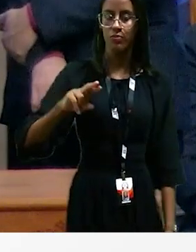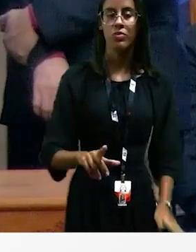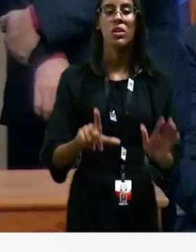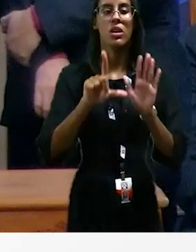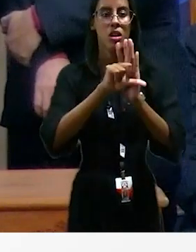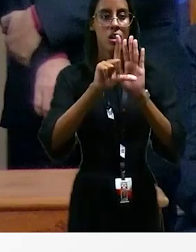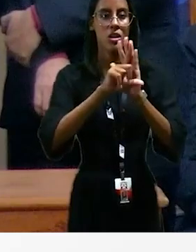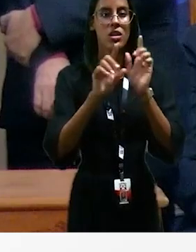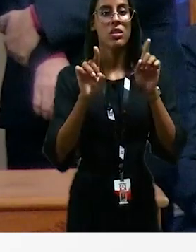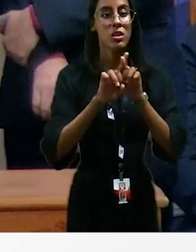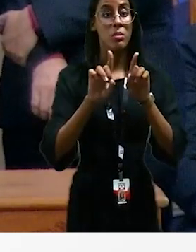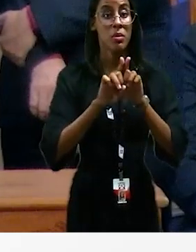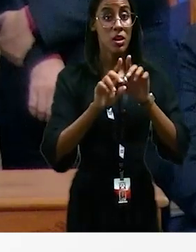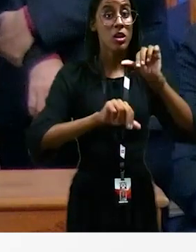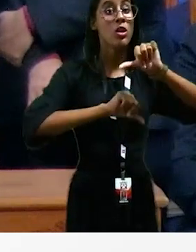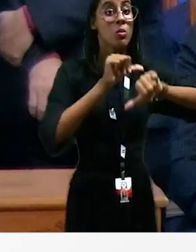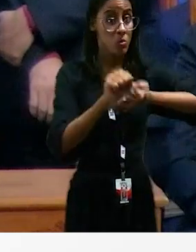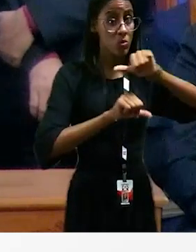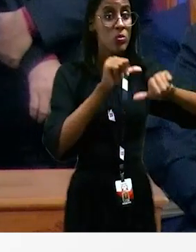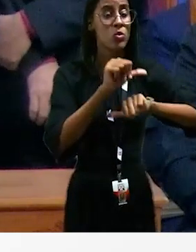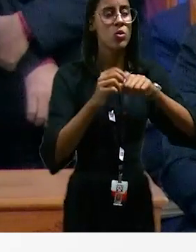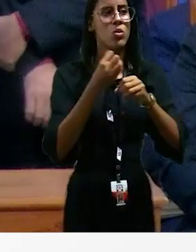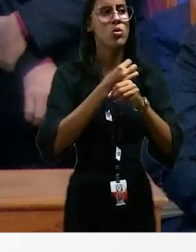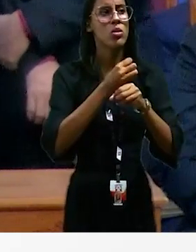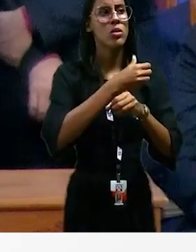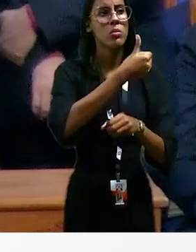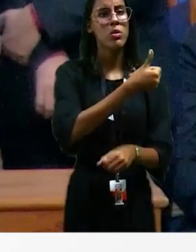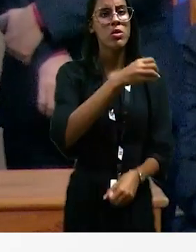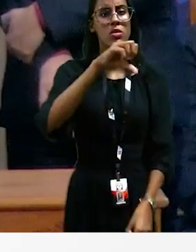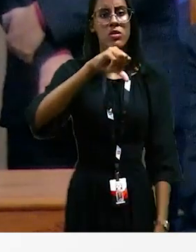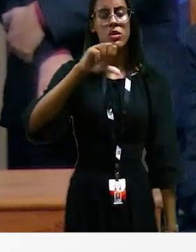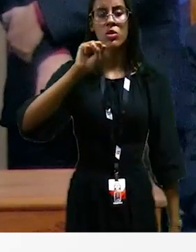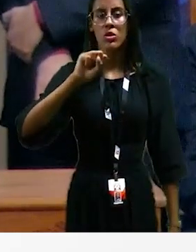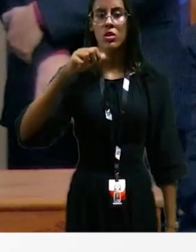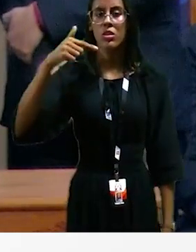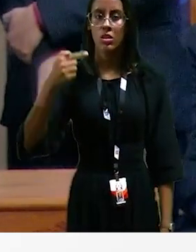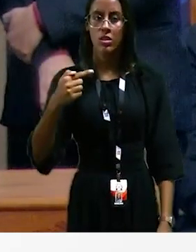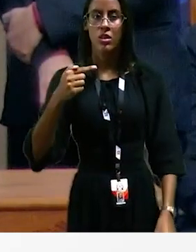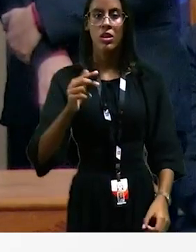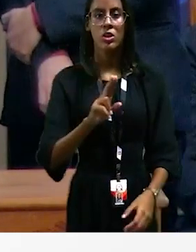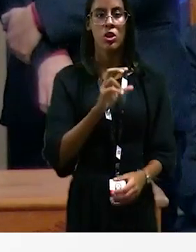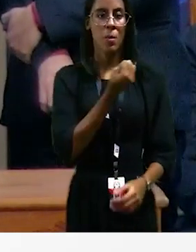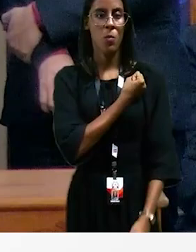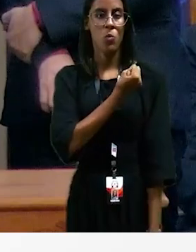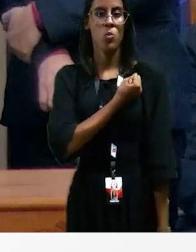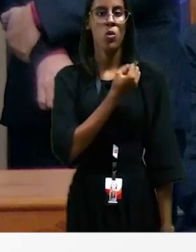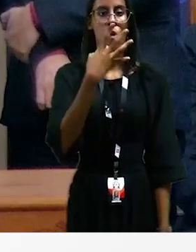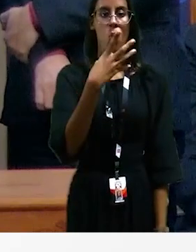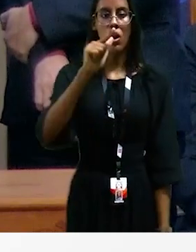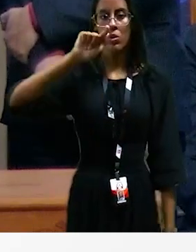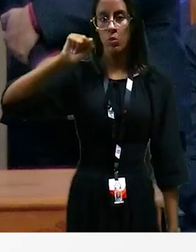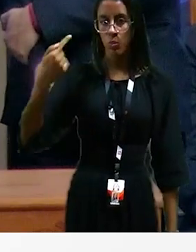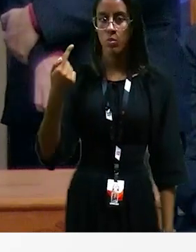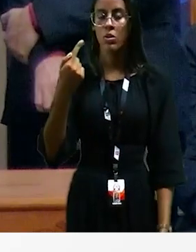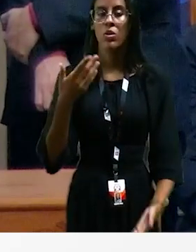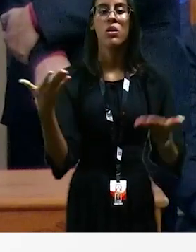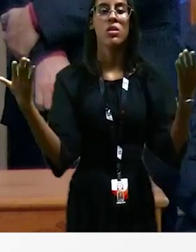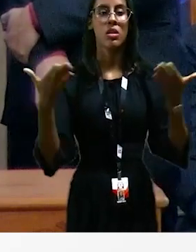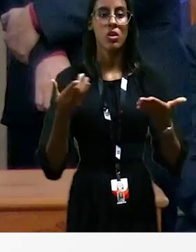alterada em 1997 para lei 4000 para essa lei que nós estamos